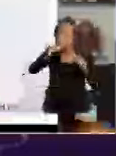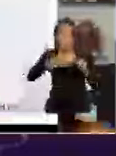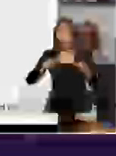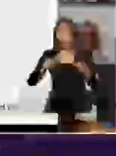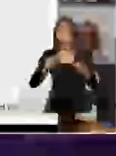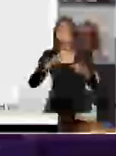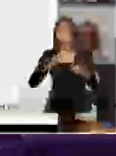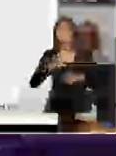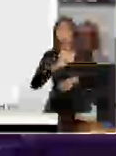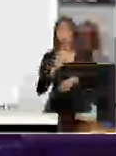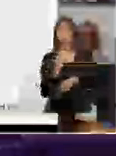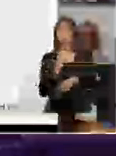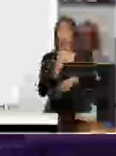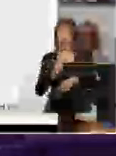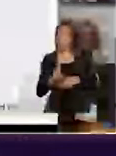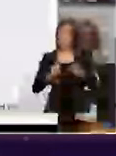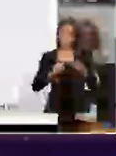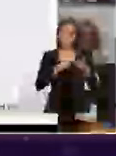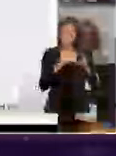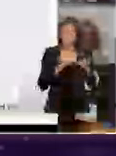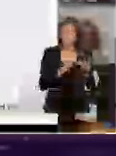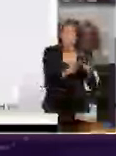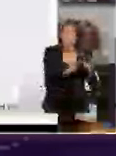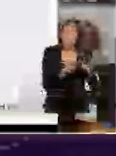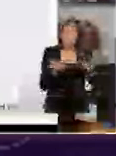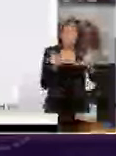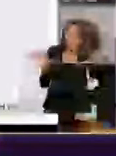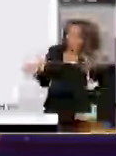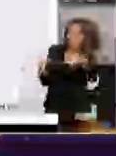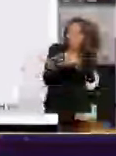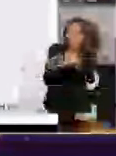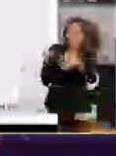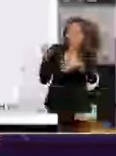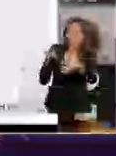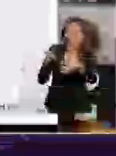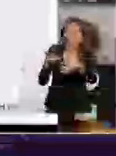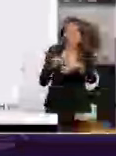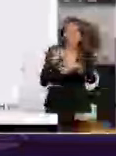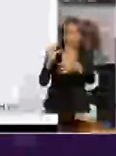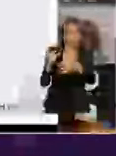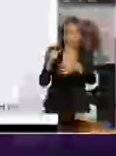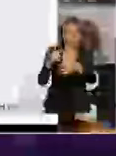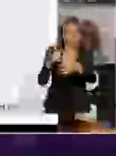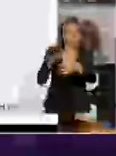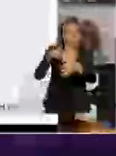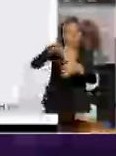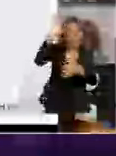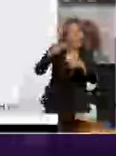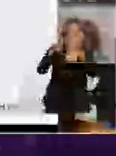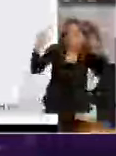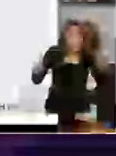HIV e pacientes com câncer, representados em sua amostra. A maior parte, sim, eram pacientes que